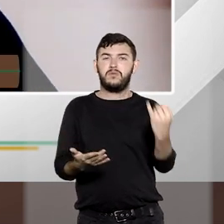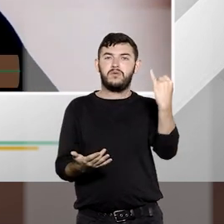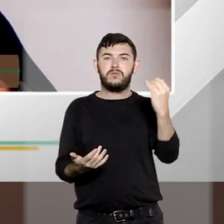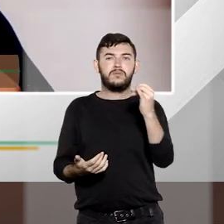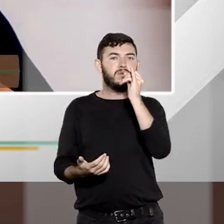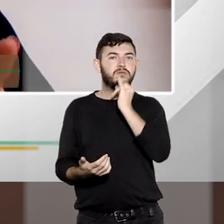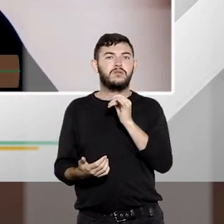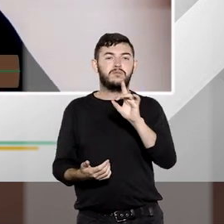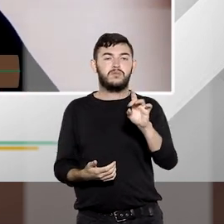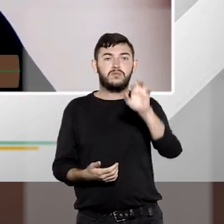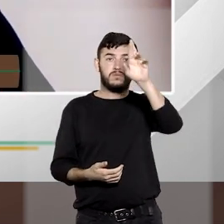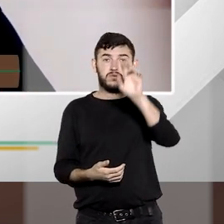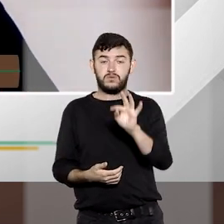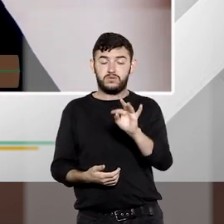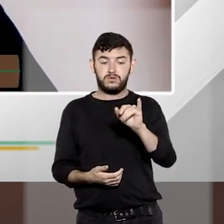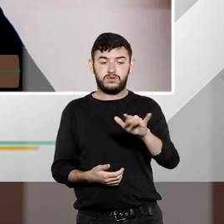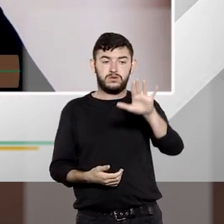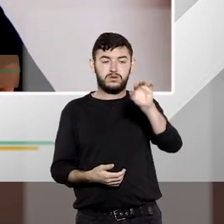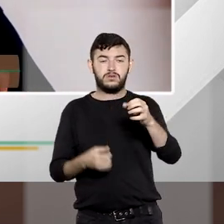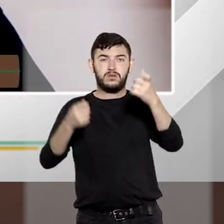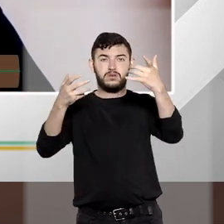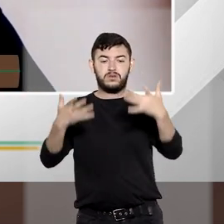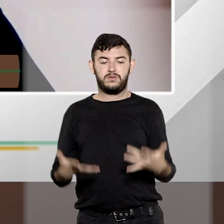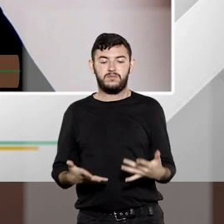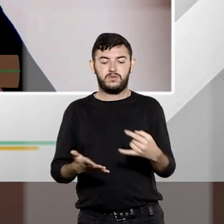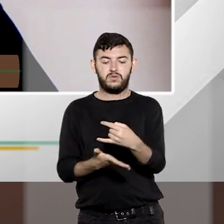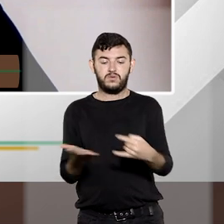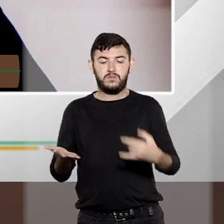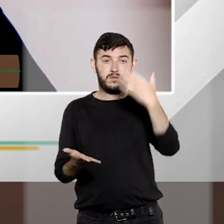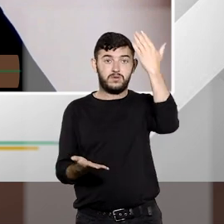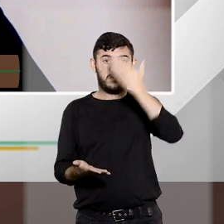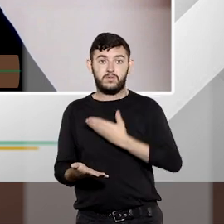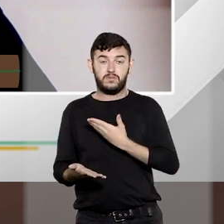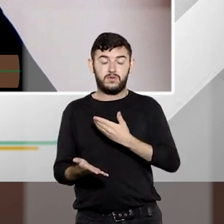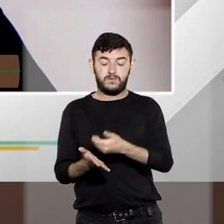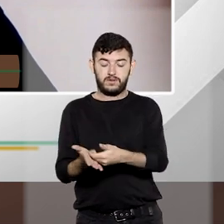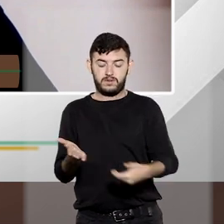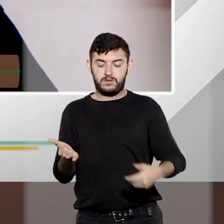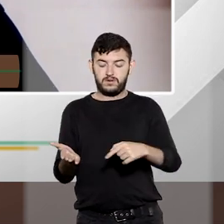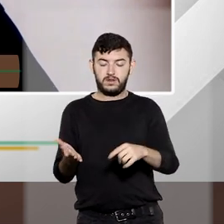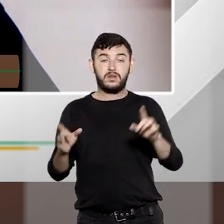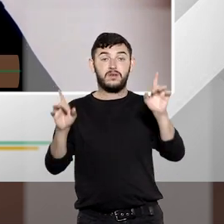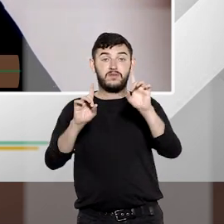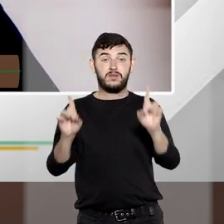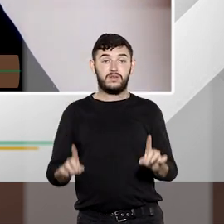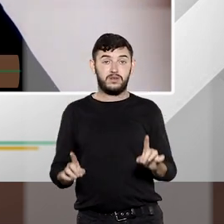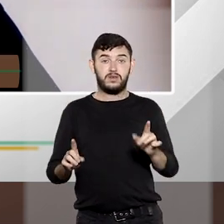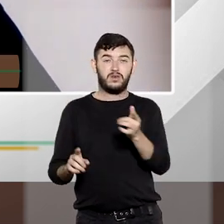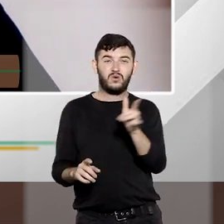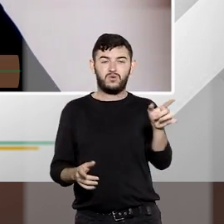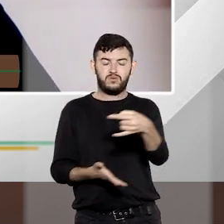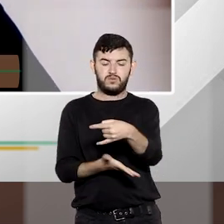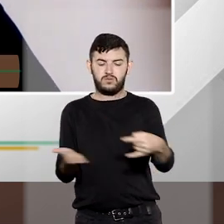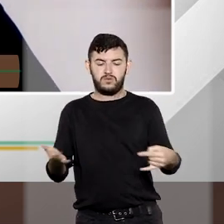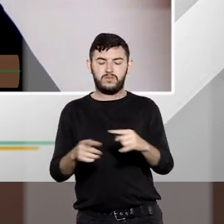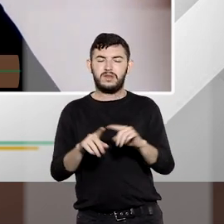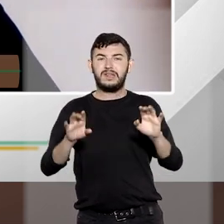doutor Thiago fala, do laudo, né, de comprovação da deficiência, etc. E aí,